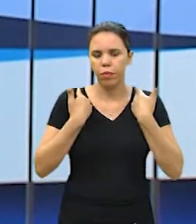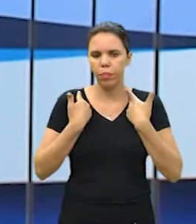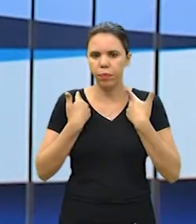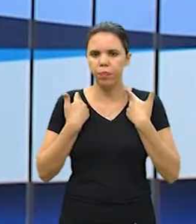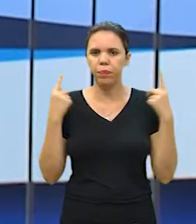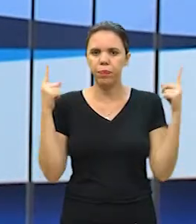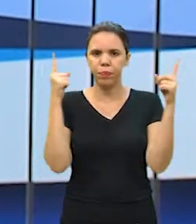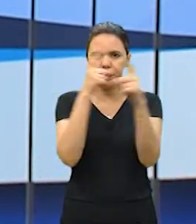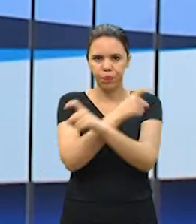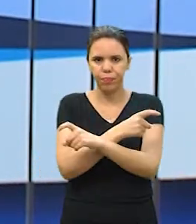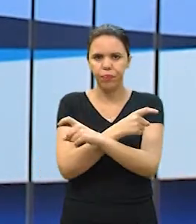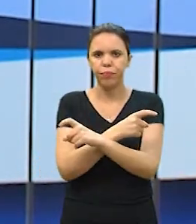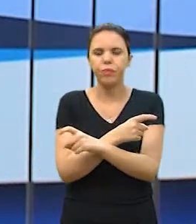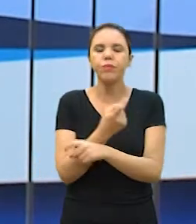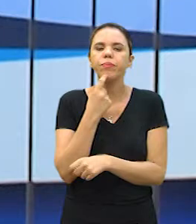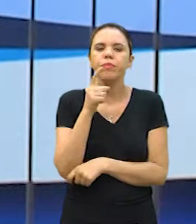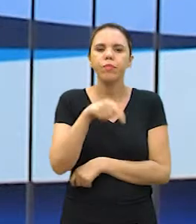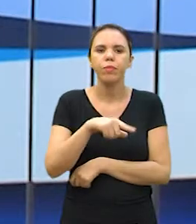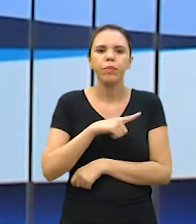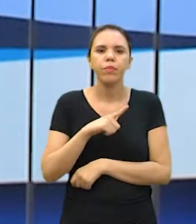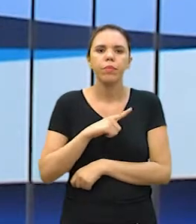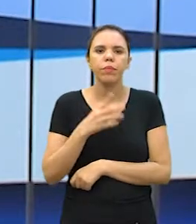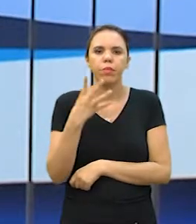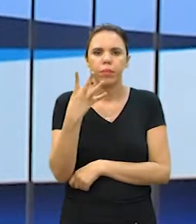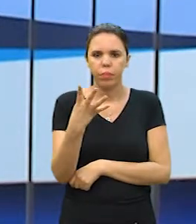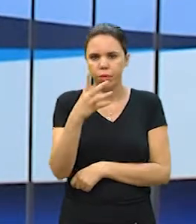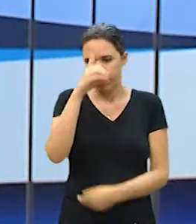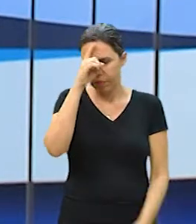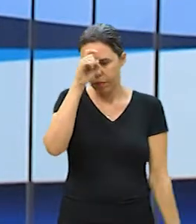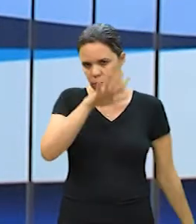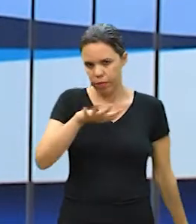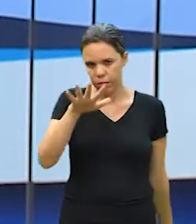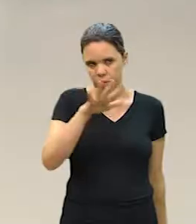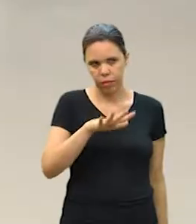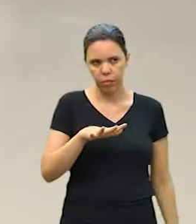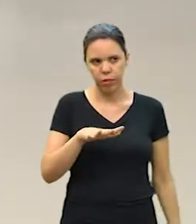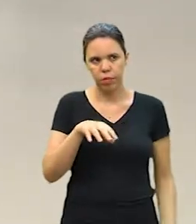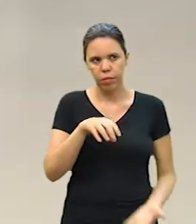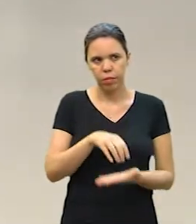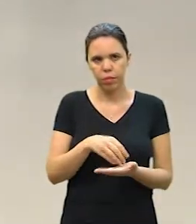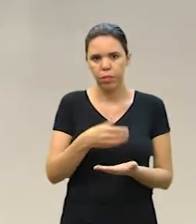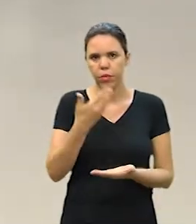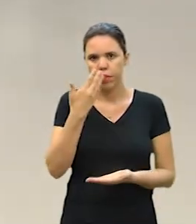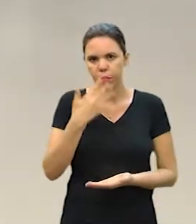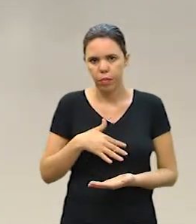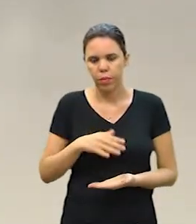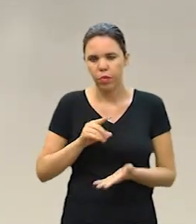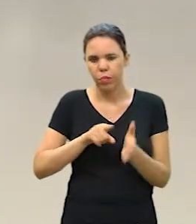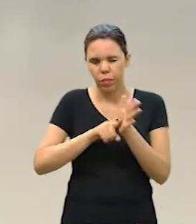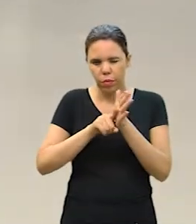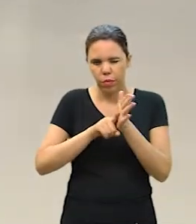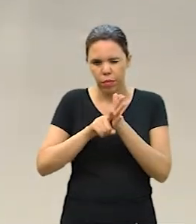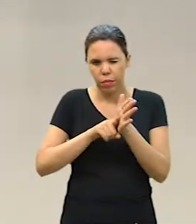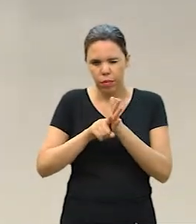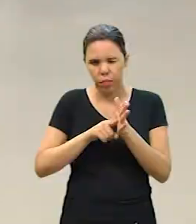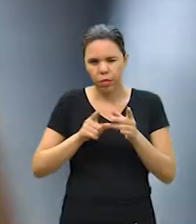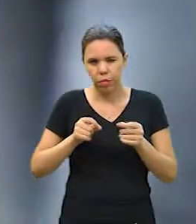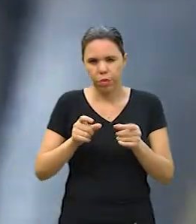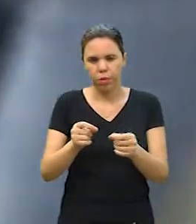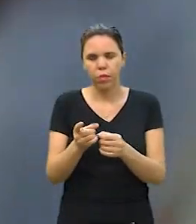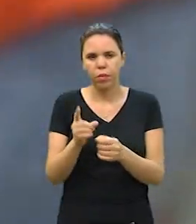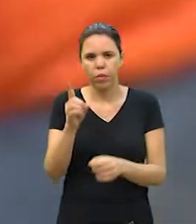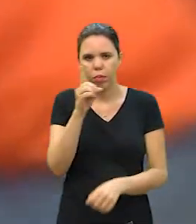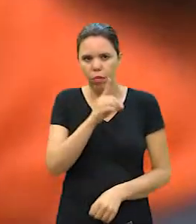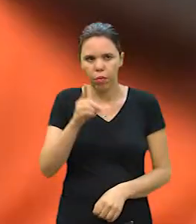cirurgias mais complexas. Em Campinas, são 4 hospitais. Centro Infantil de Investigação Hematológica,